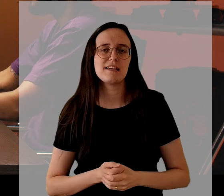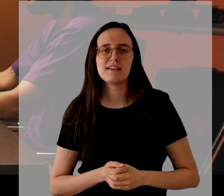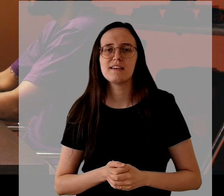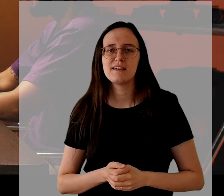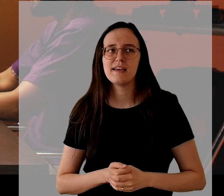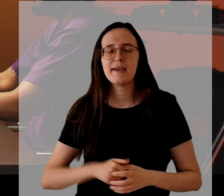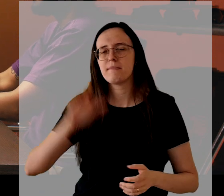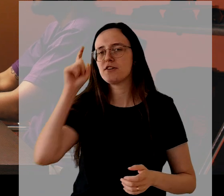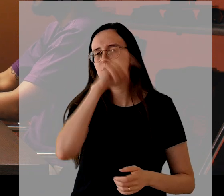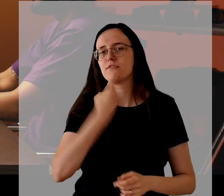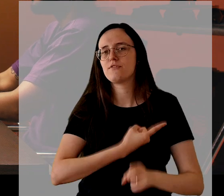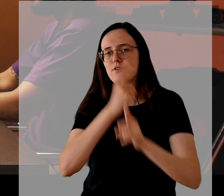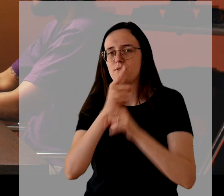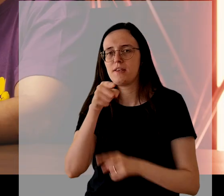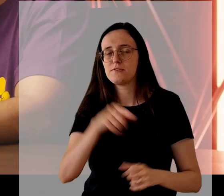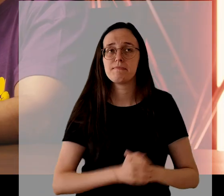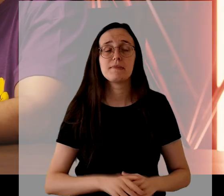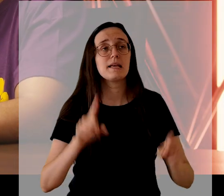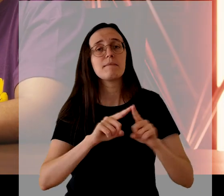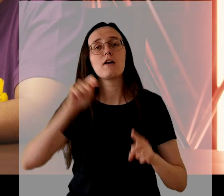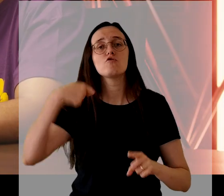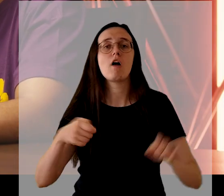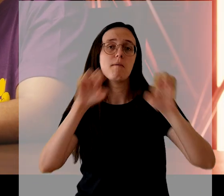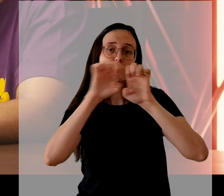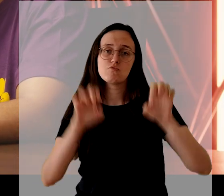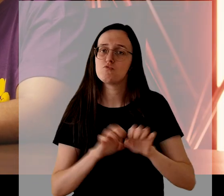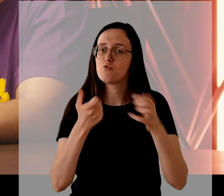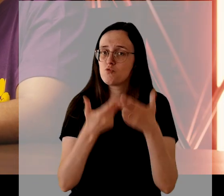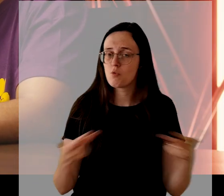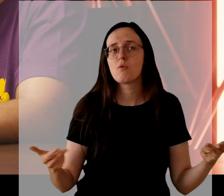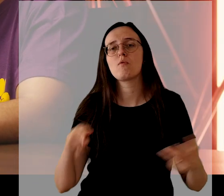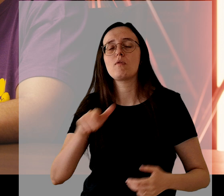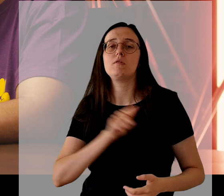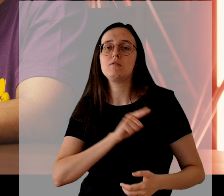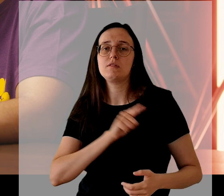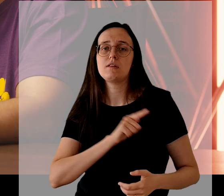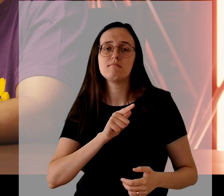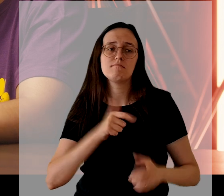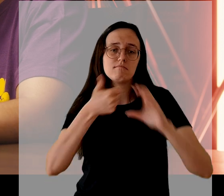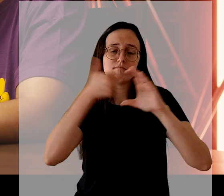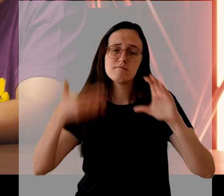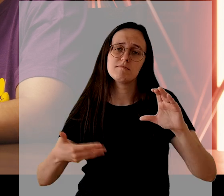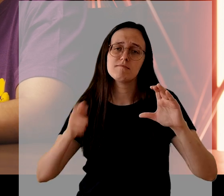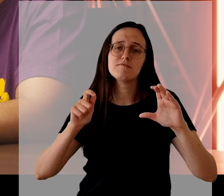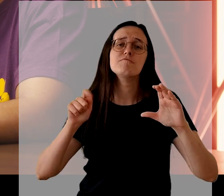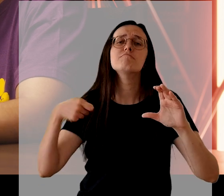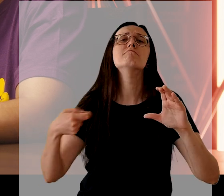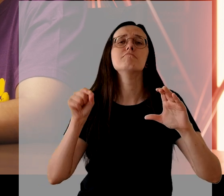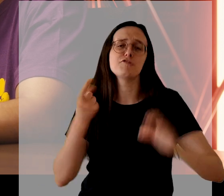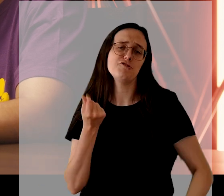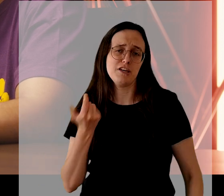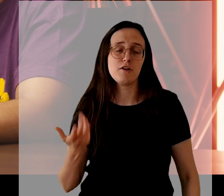Na publicidade é mais difícil a gente encontrar isso. E numa questão de estrutura, existe o fator dinheiro, né? Acho